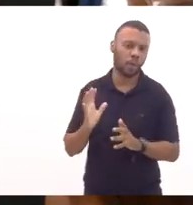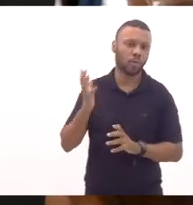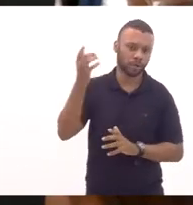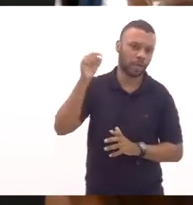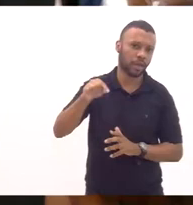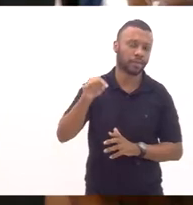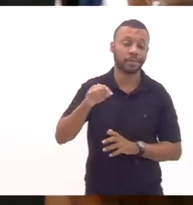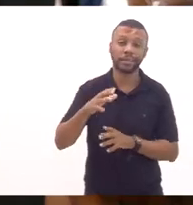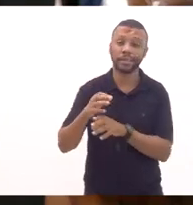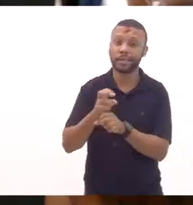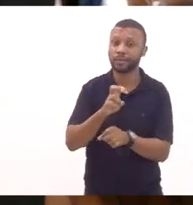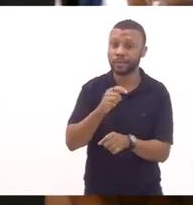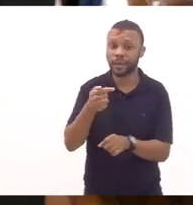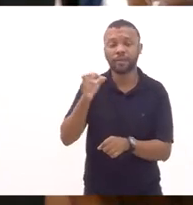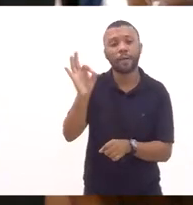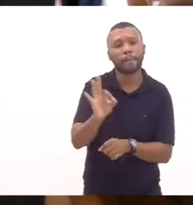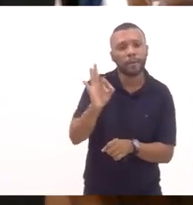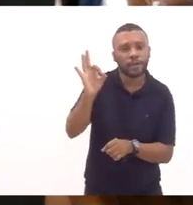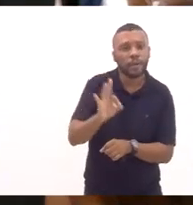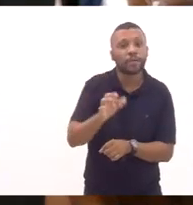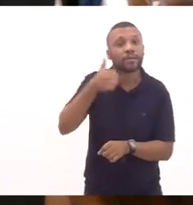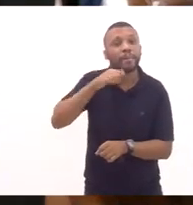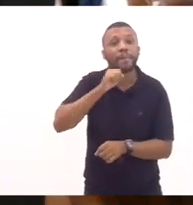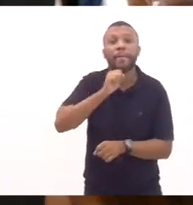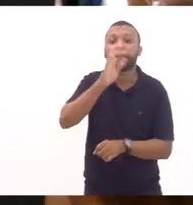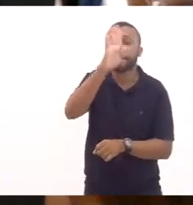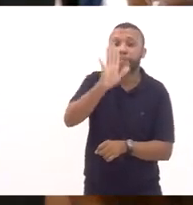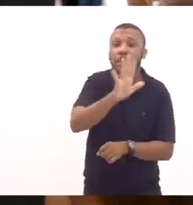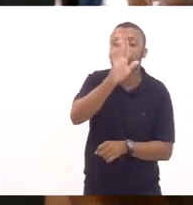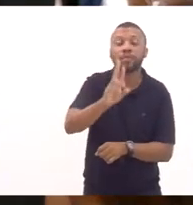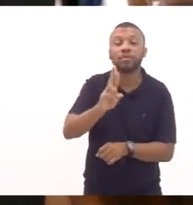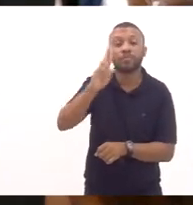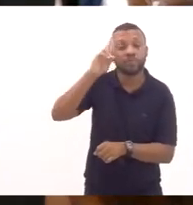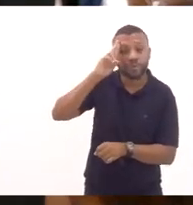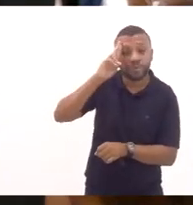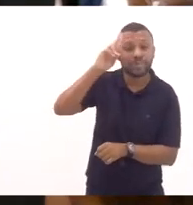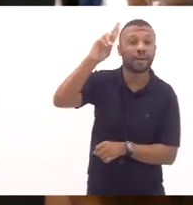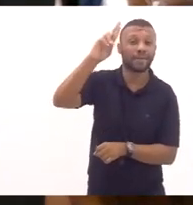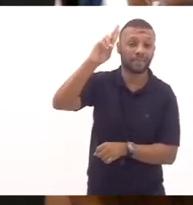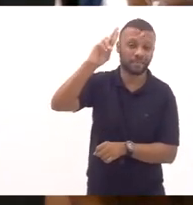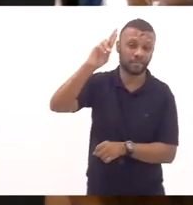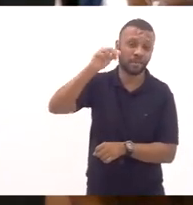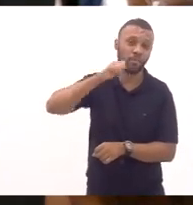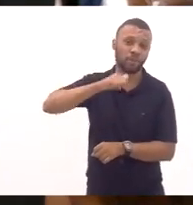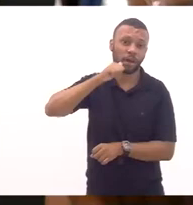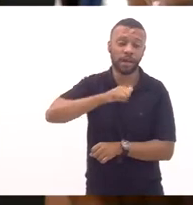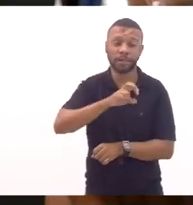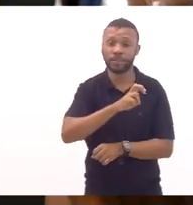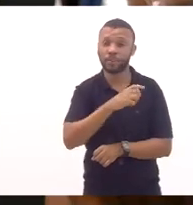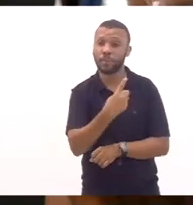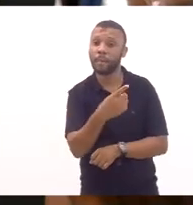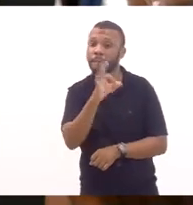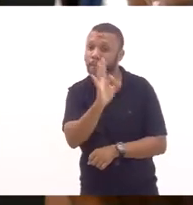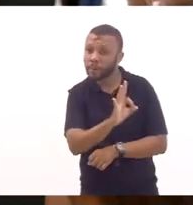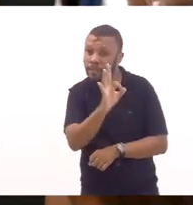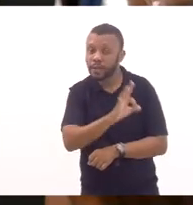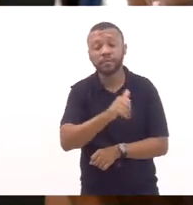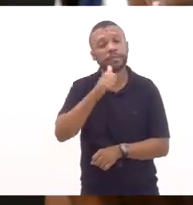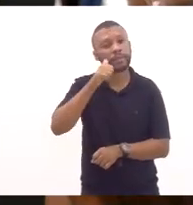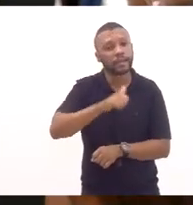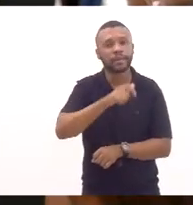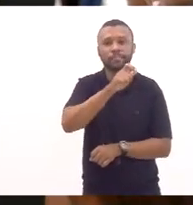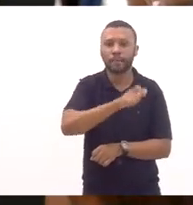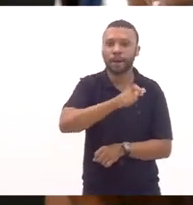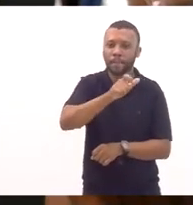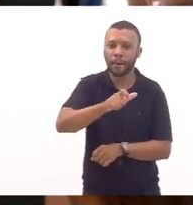falou, 57% das famílias brasileiras são chefiadas por mulheres. E 51% dessas mulheres